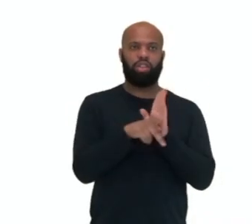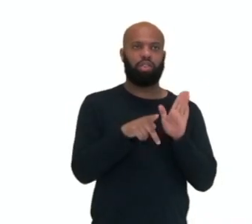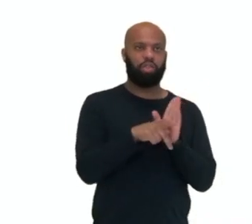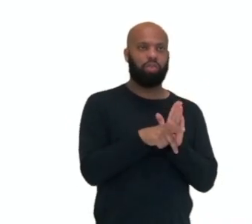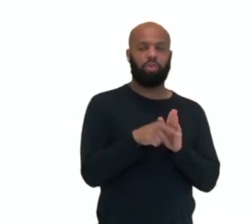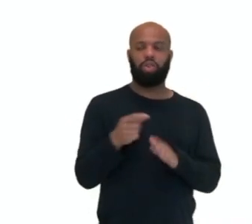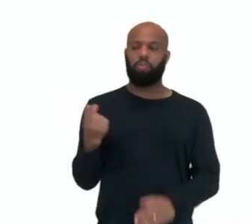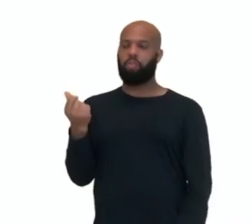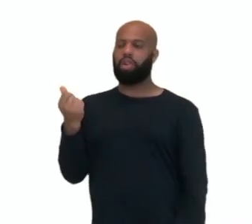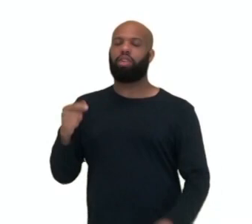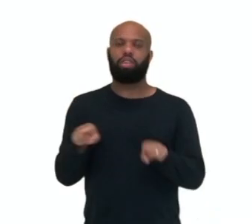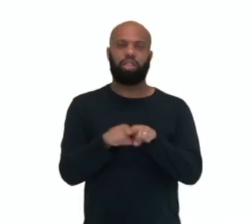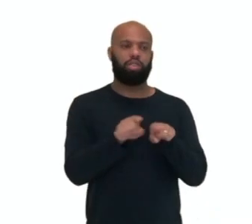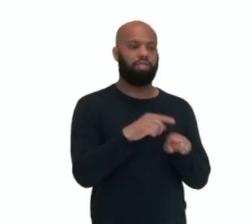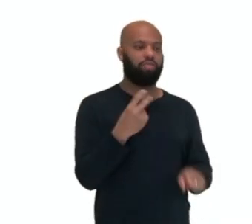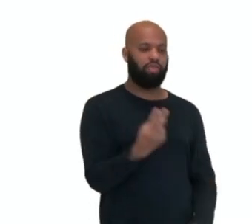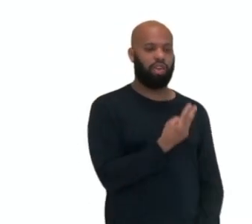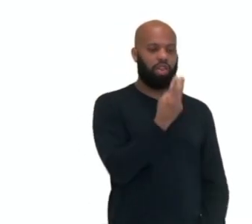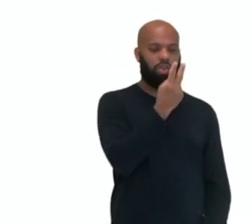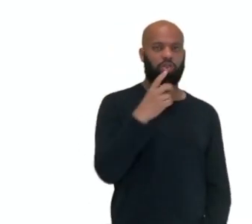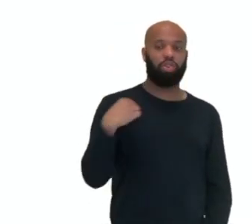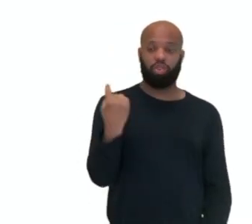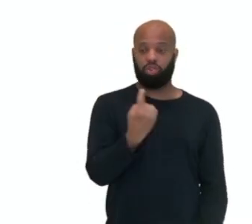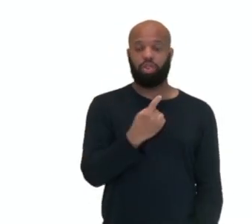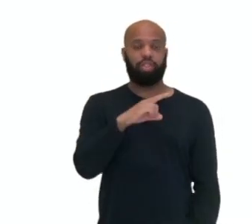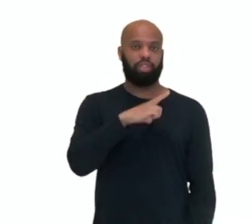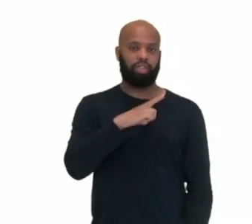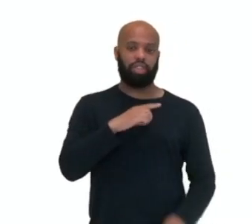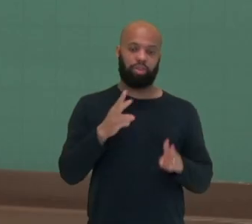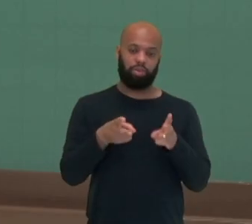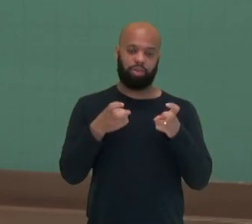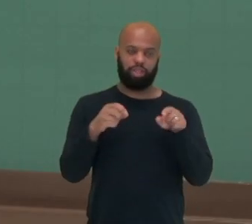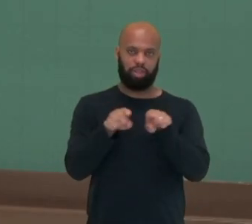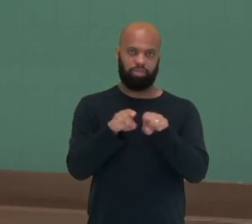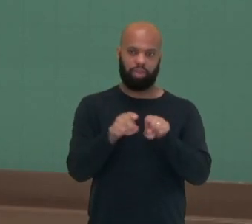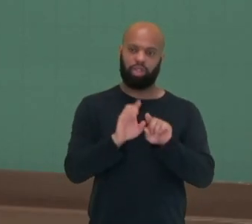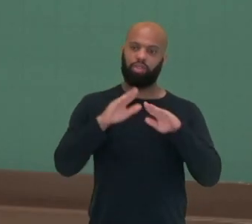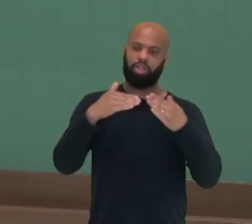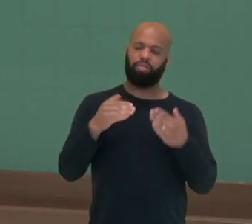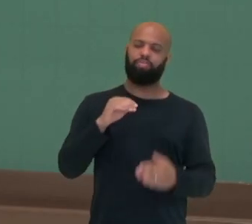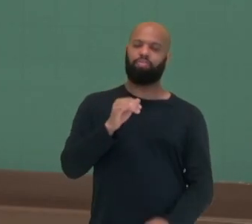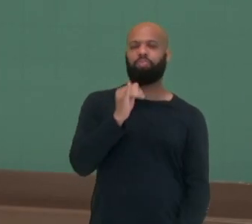e o valor que nós devemos levar em conta. Então, por exemplo, você vai ter